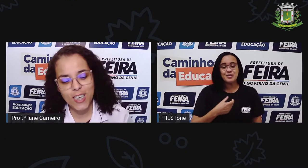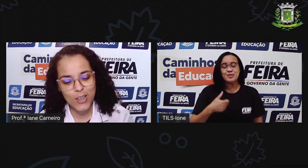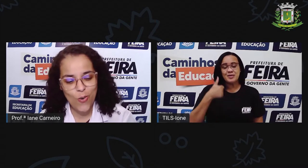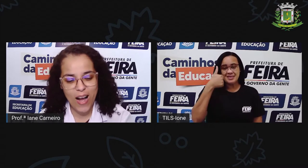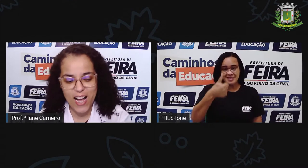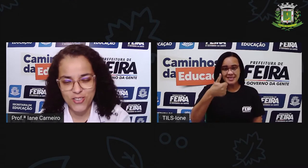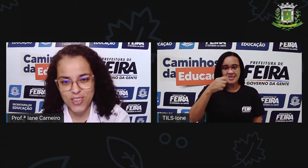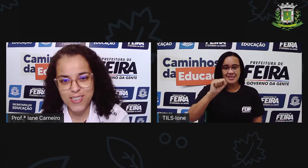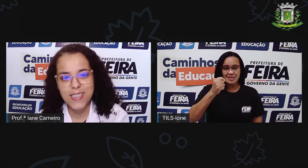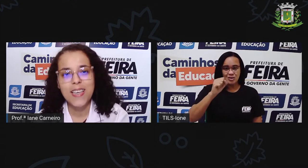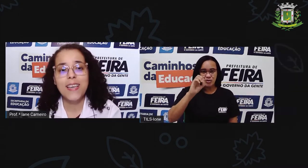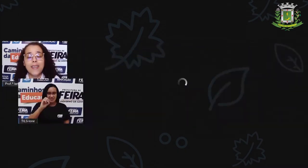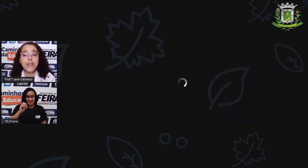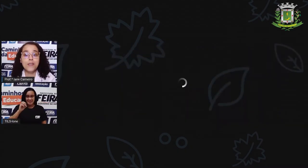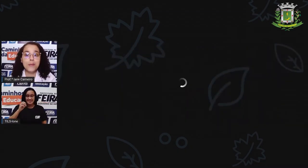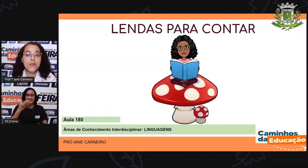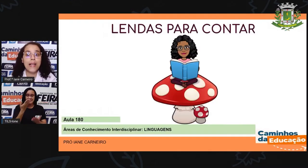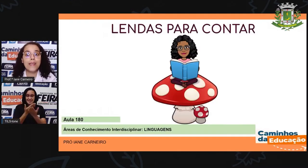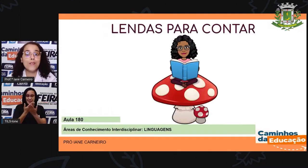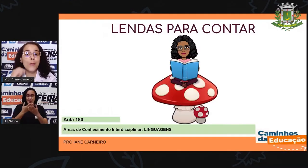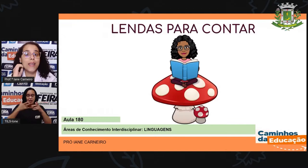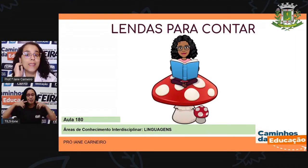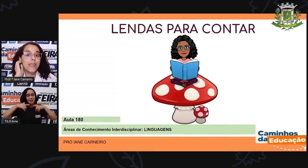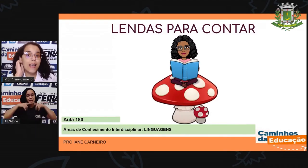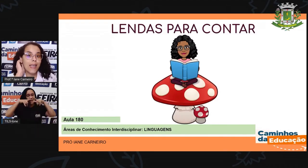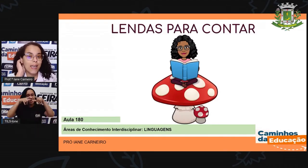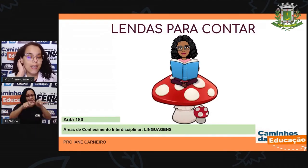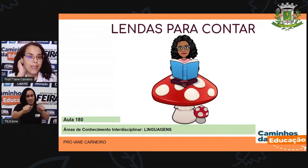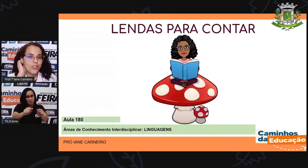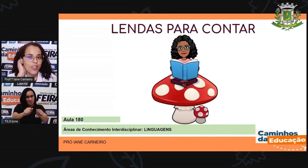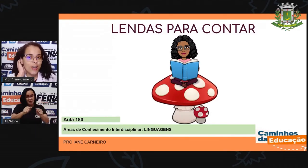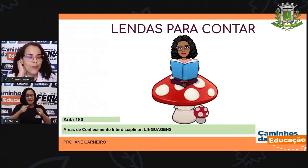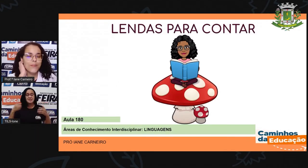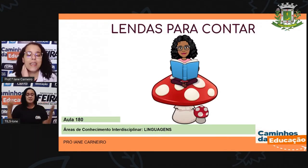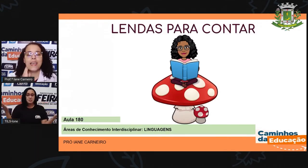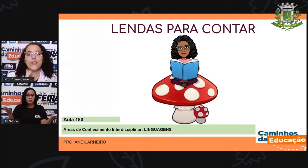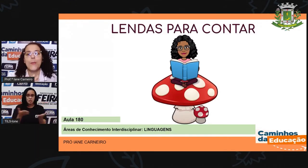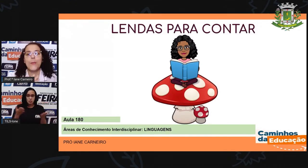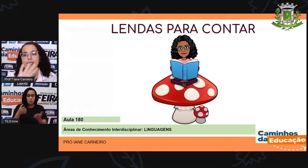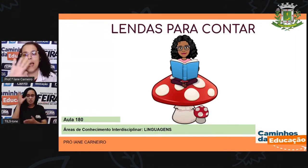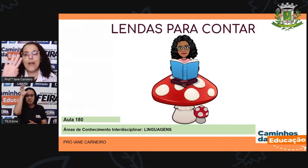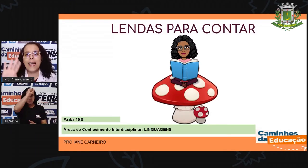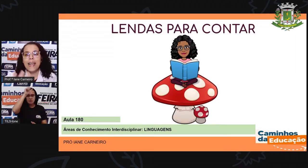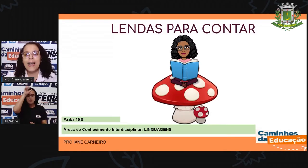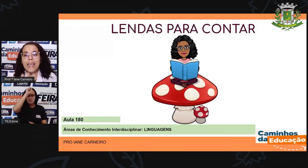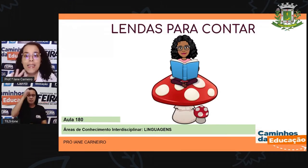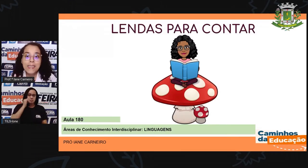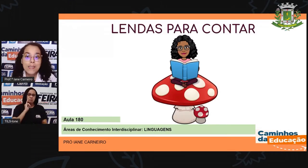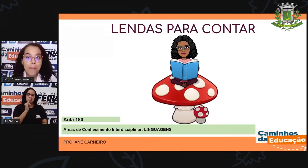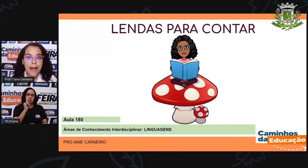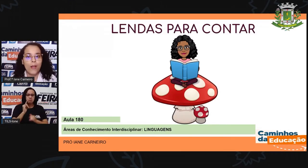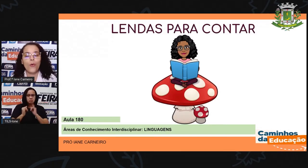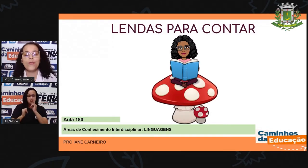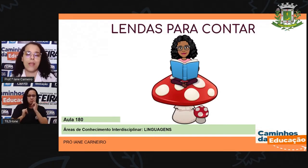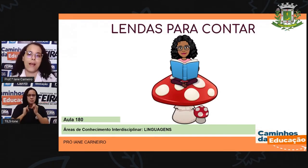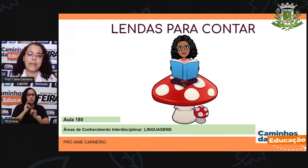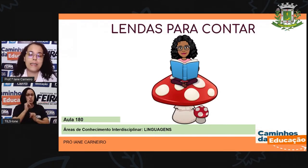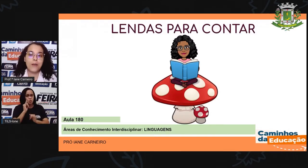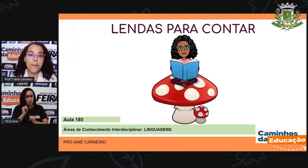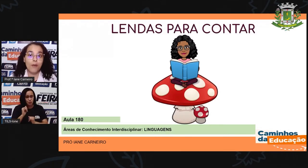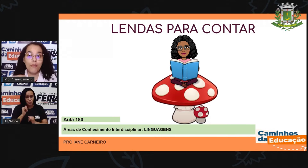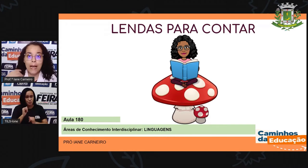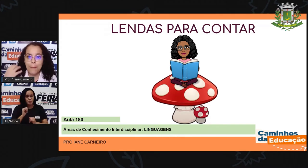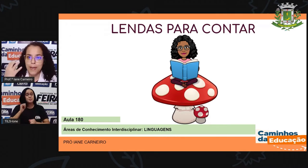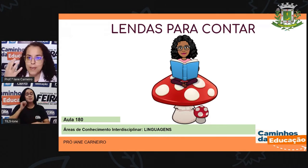aula de linguagens, e nós vamos falar sobre as lendas, né? O nome da nossa aula é Lendas para Contar.